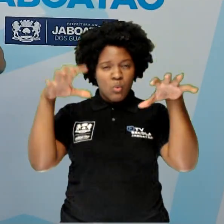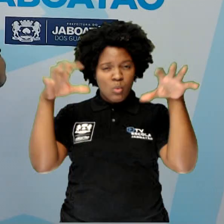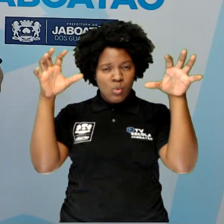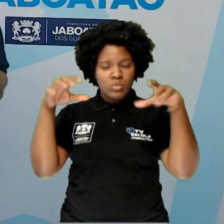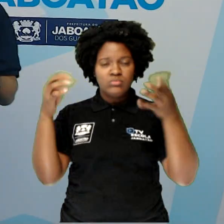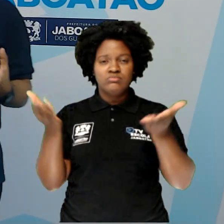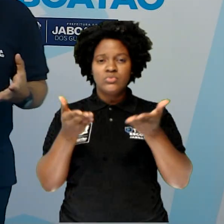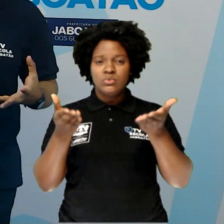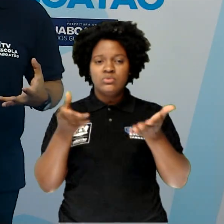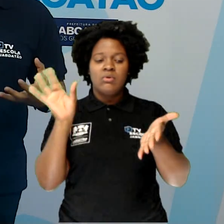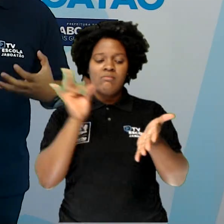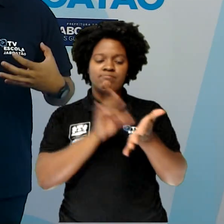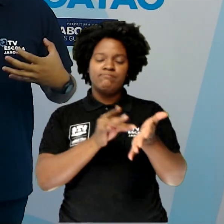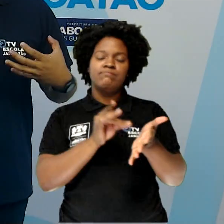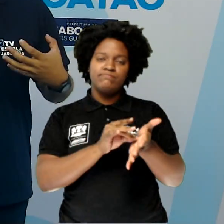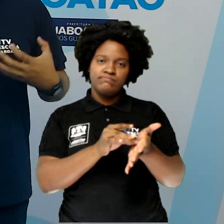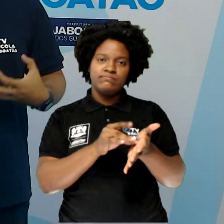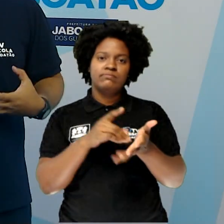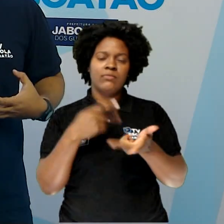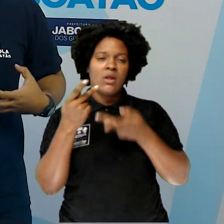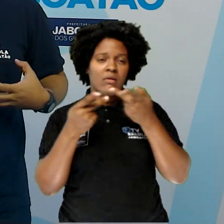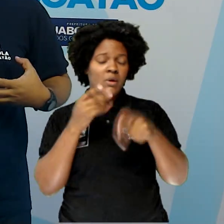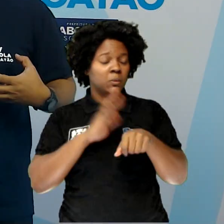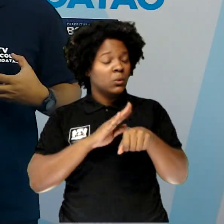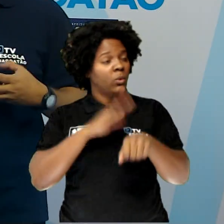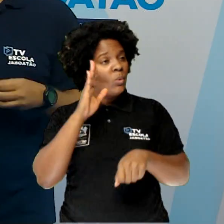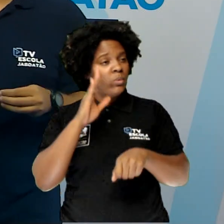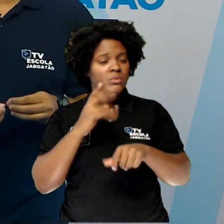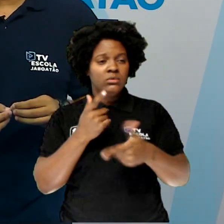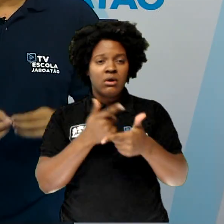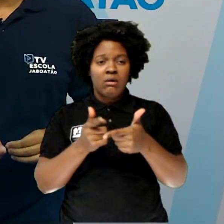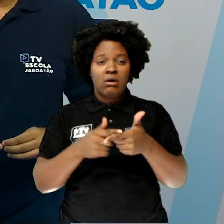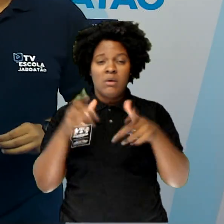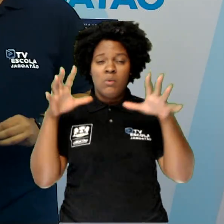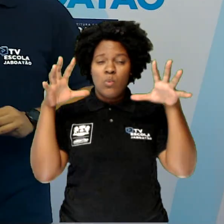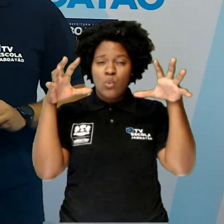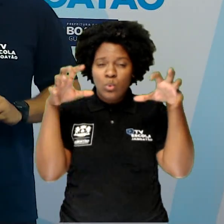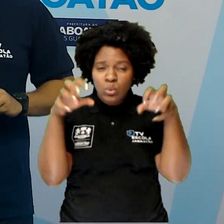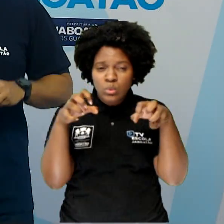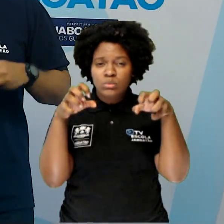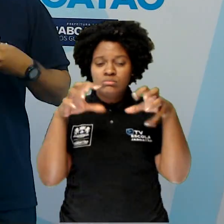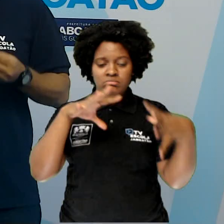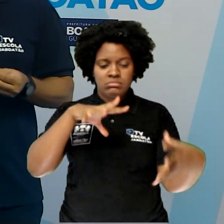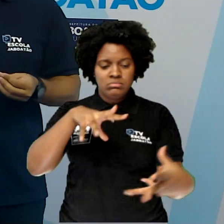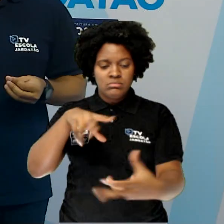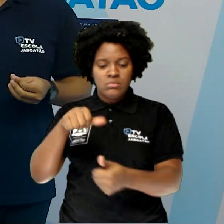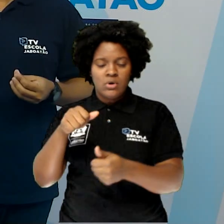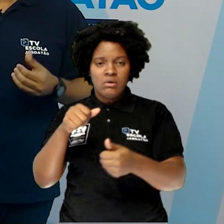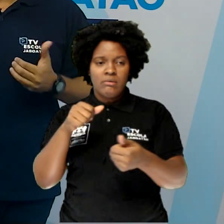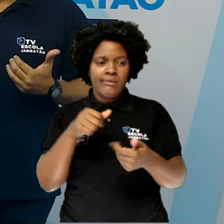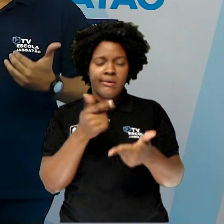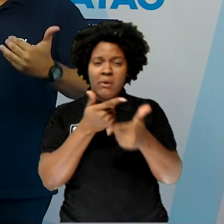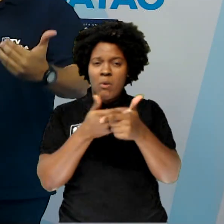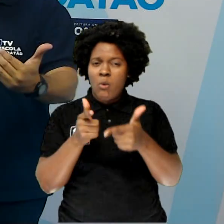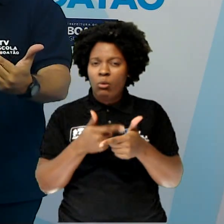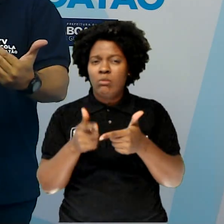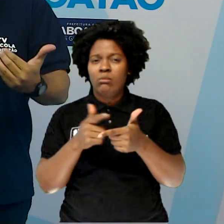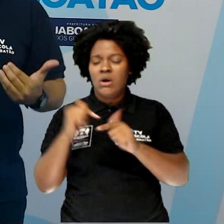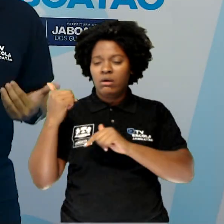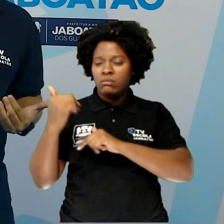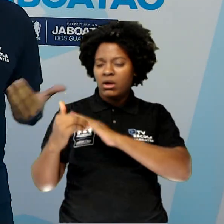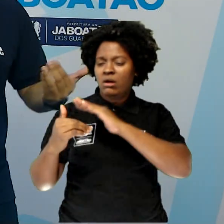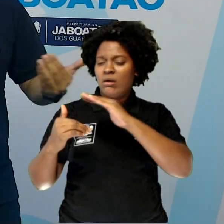hoje já é uma realidade, a gente fala bastante sobre a questão do aquecimento global e os impactos que ele causará a